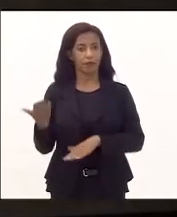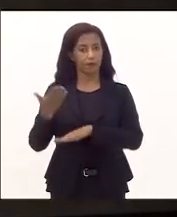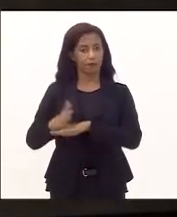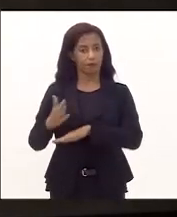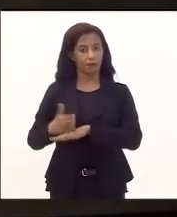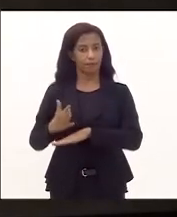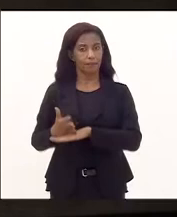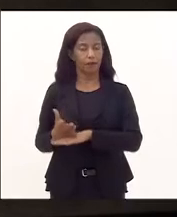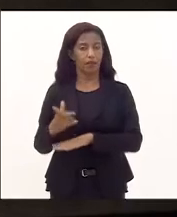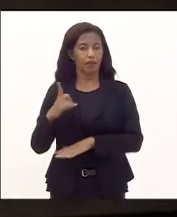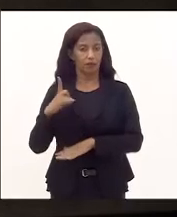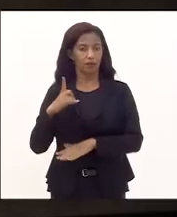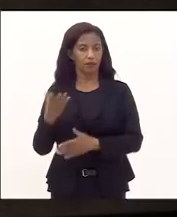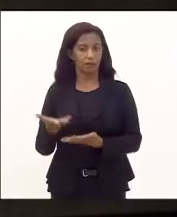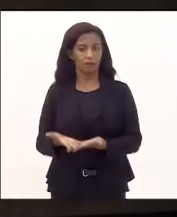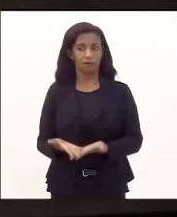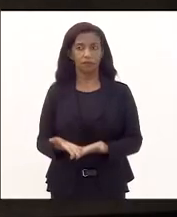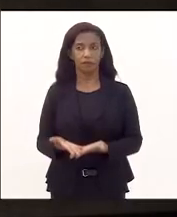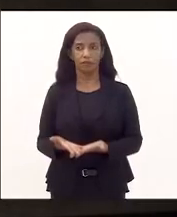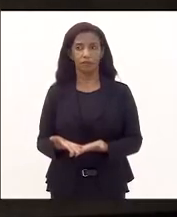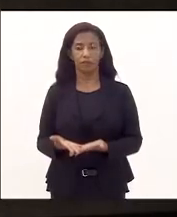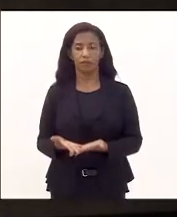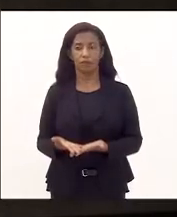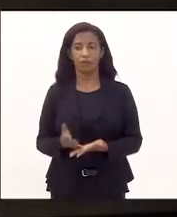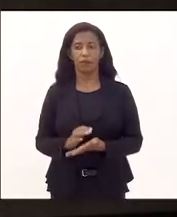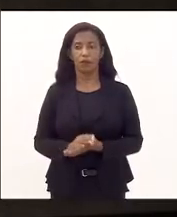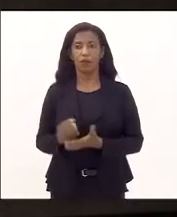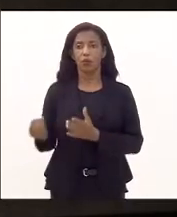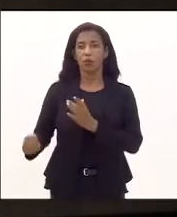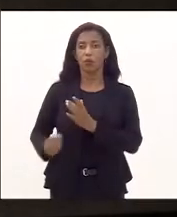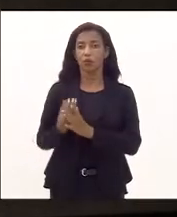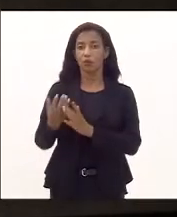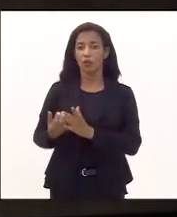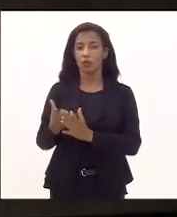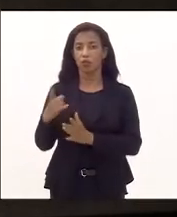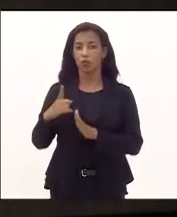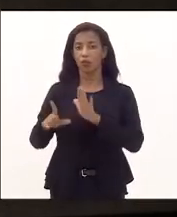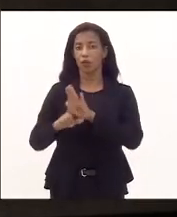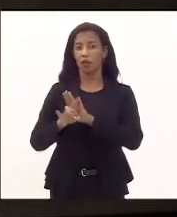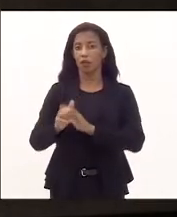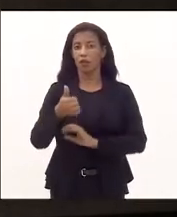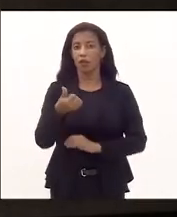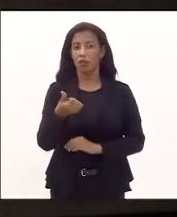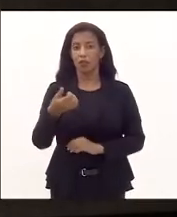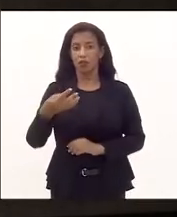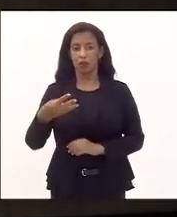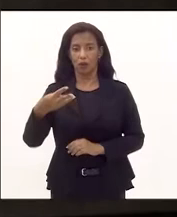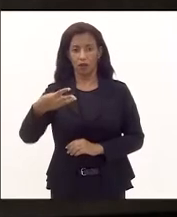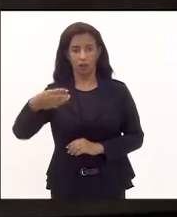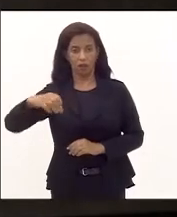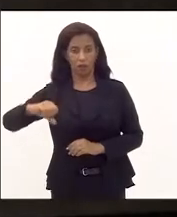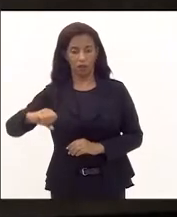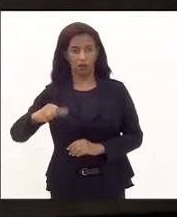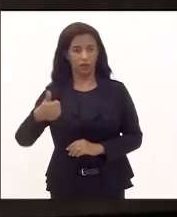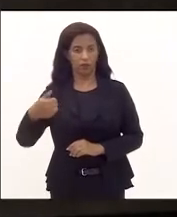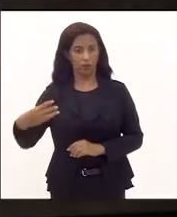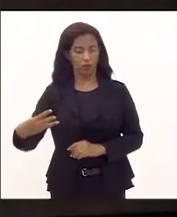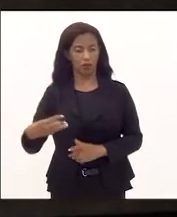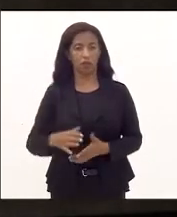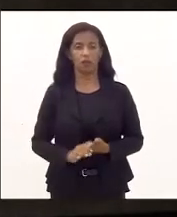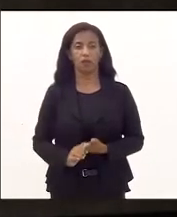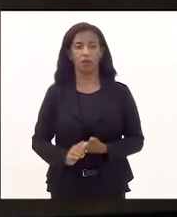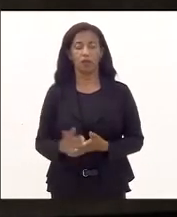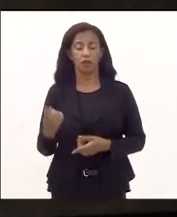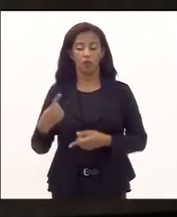prática, constata-se que o incentivo previsto na Lei 6.439 de 13